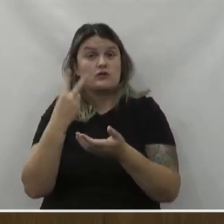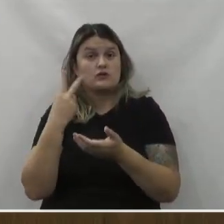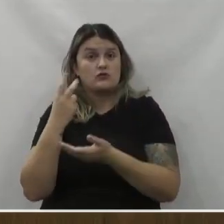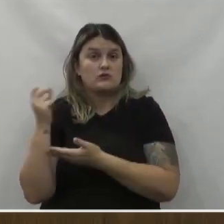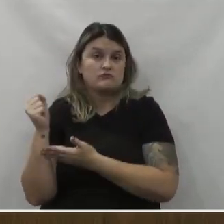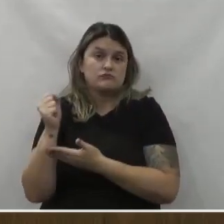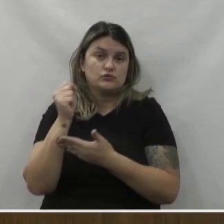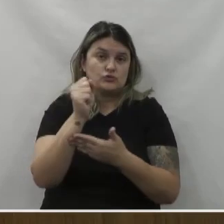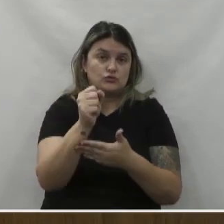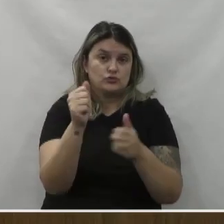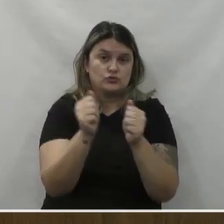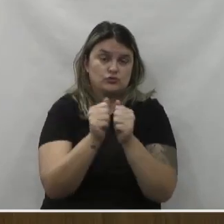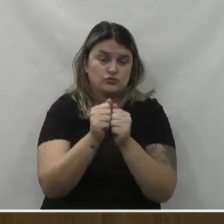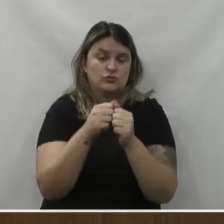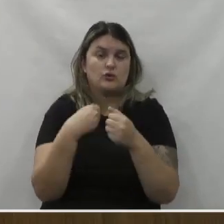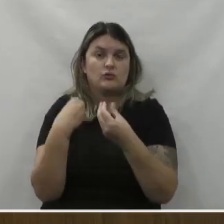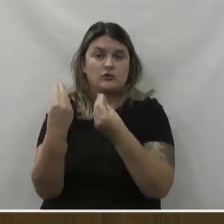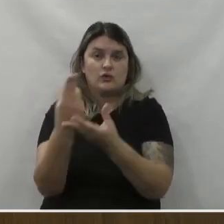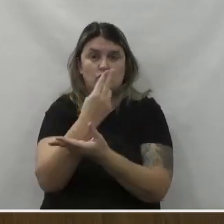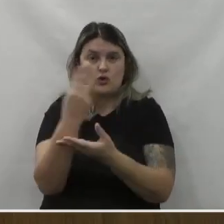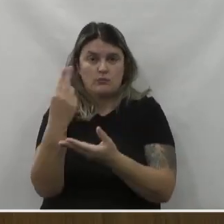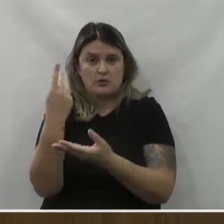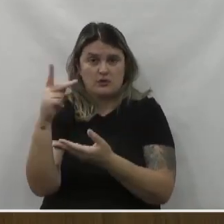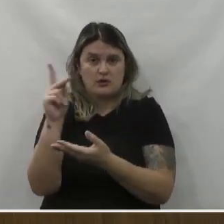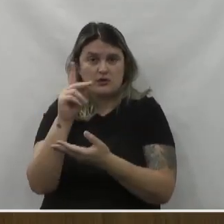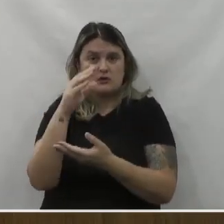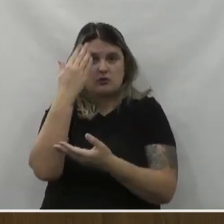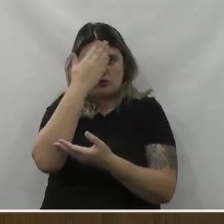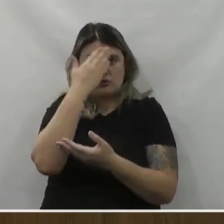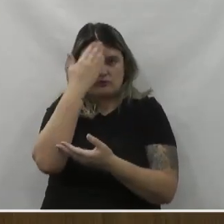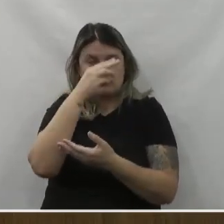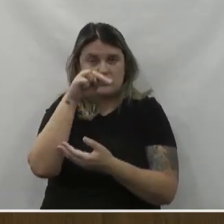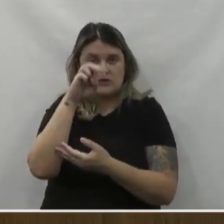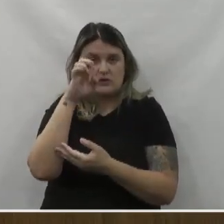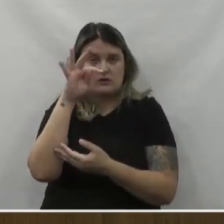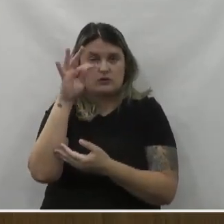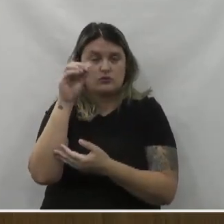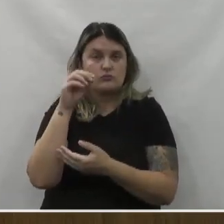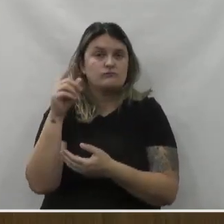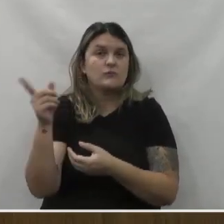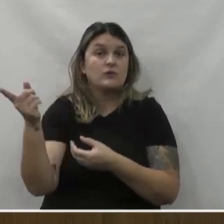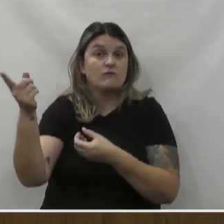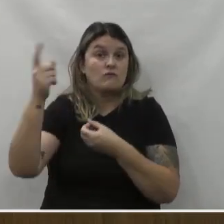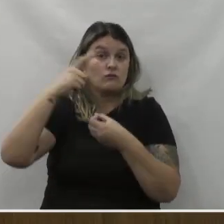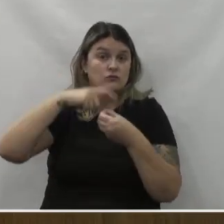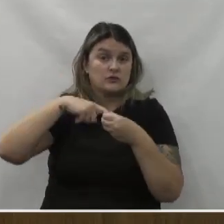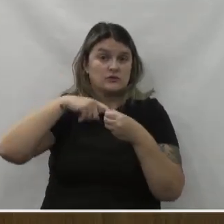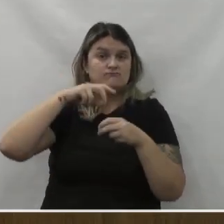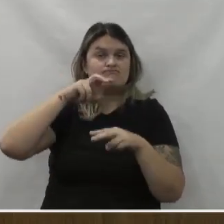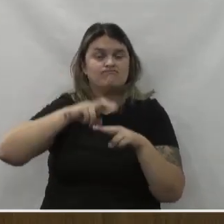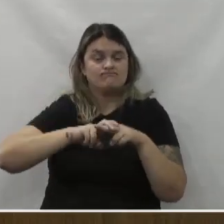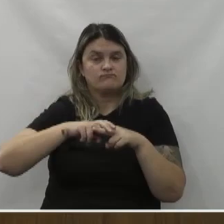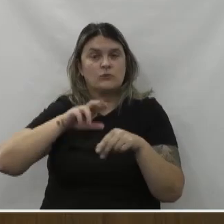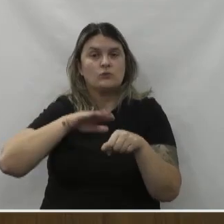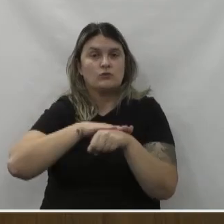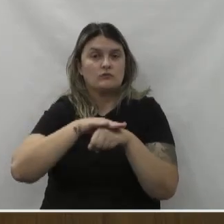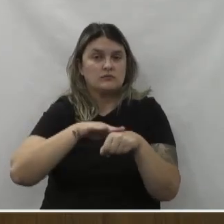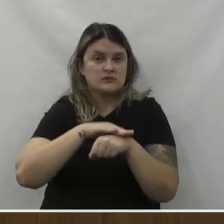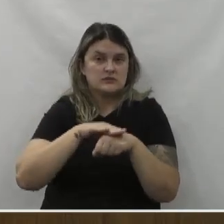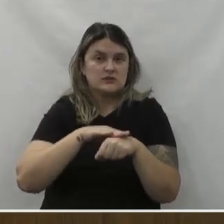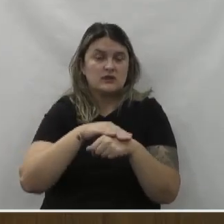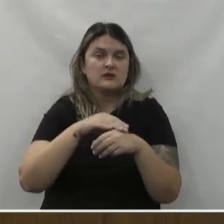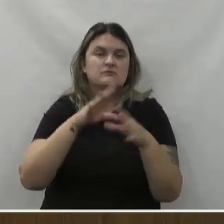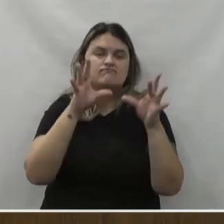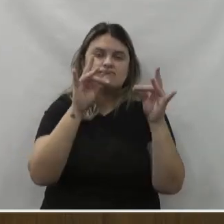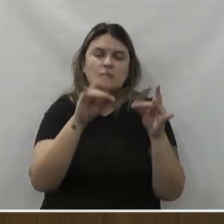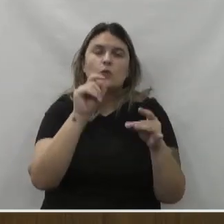nomeei o vereador Cordovan Neto no momento, e após ele retornar, nós sentamos, conversamos e definimos